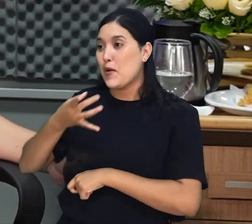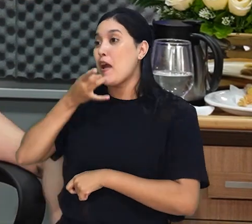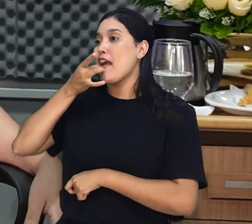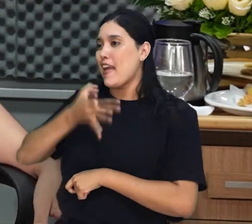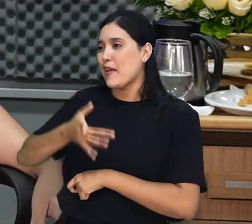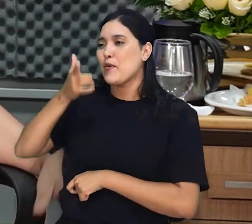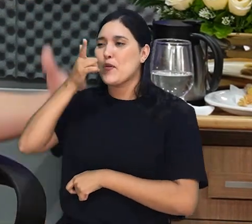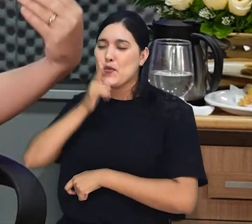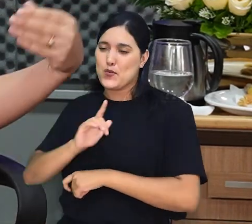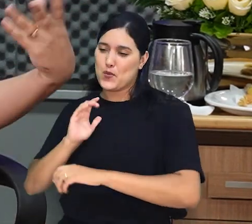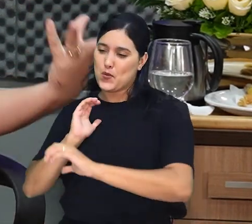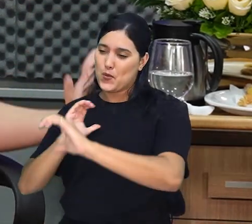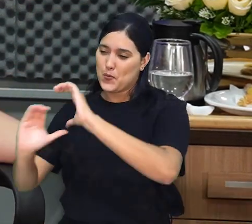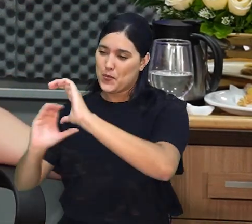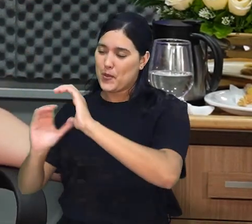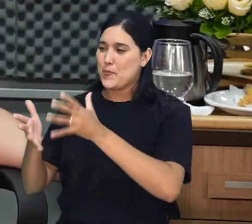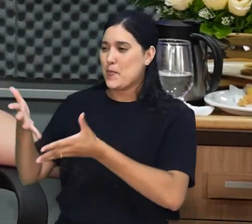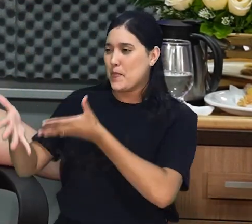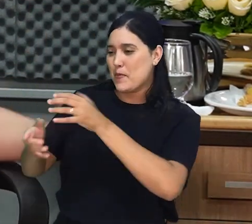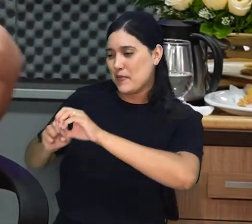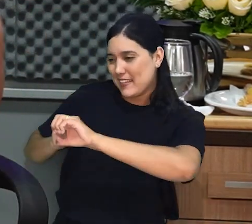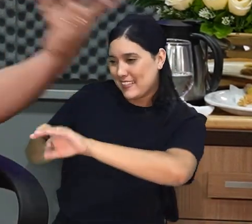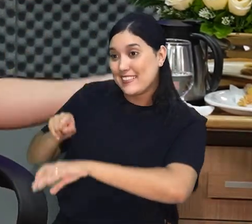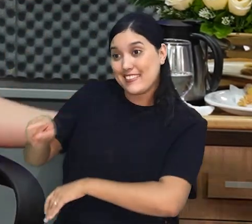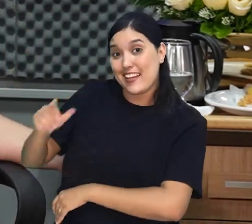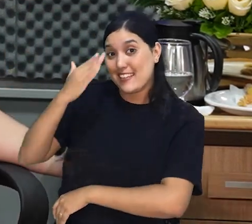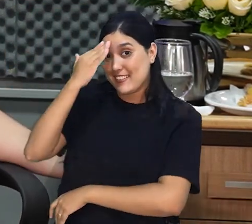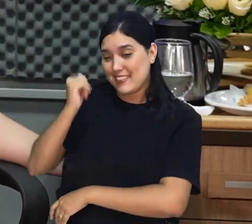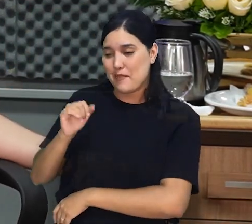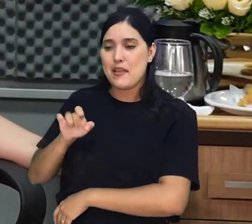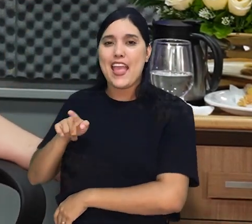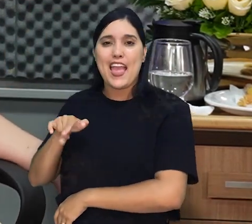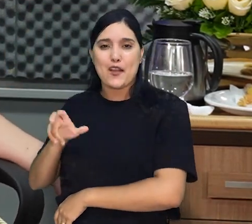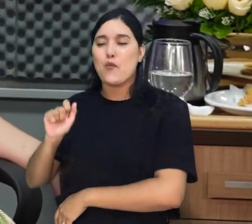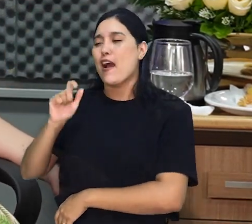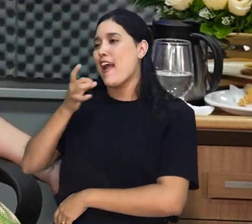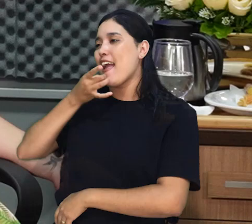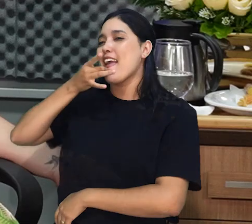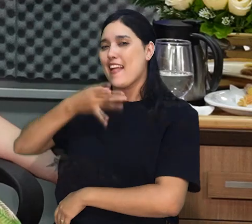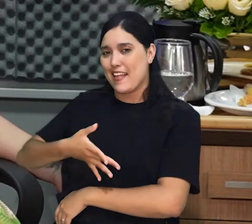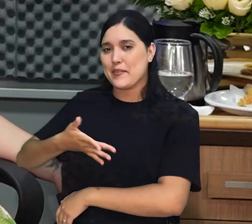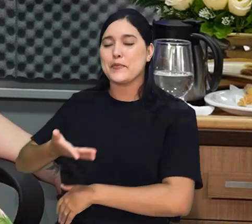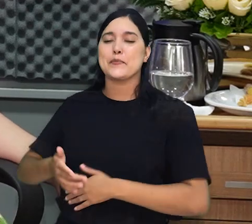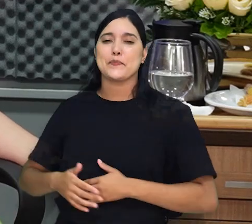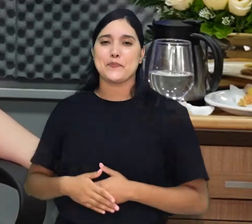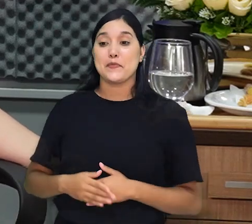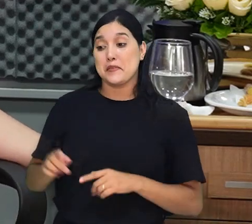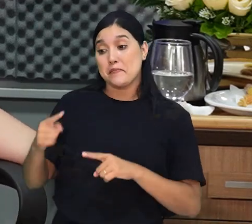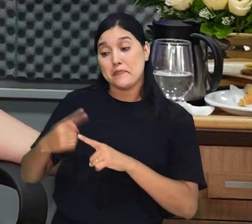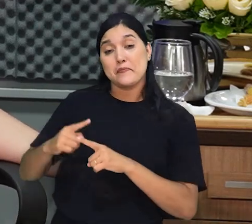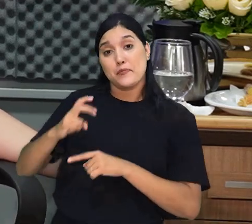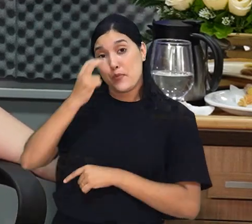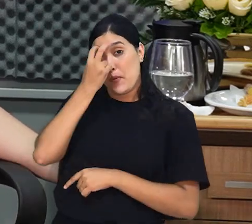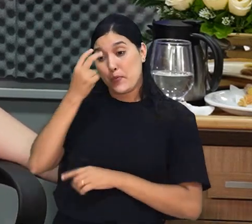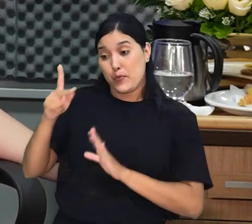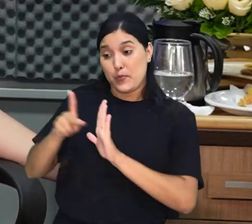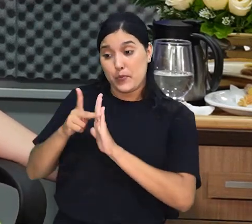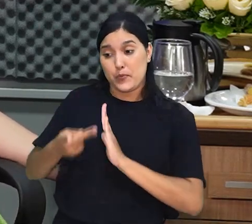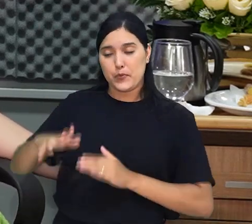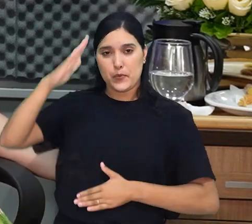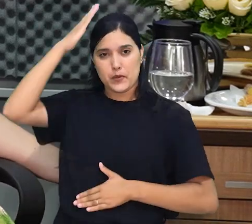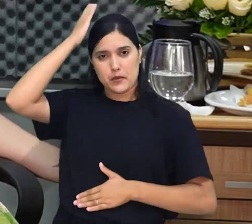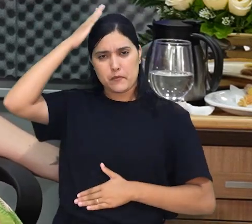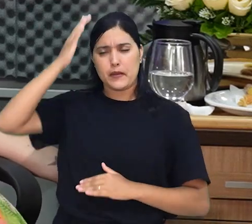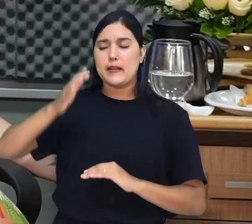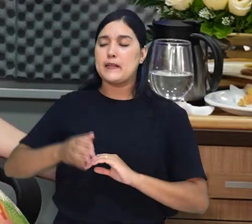vou eu ainda vou procurar saber, pelo menos para falar com ele lá na hora que a gente, né, ensinar para ele também, porque tem que ter.